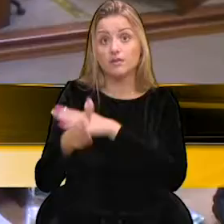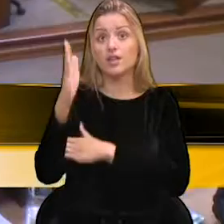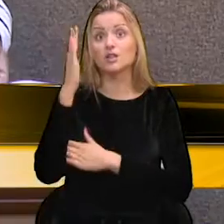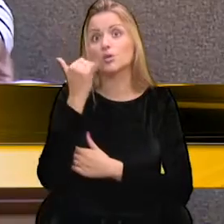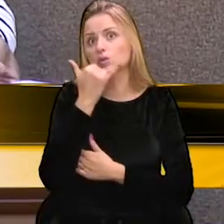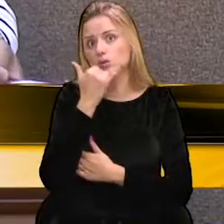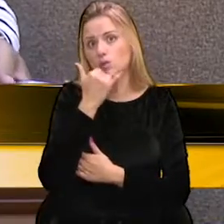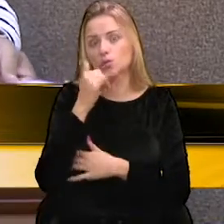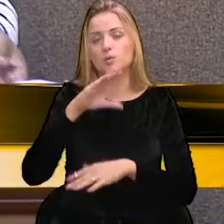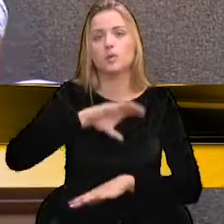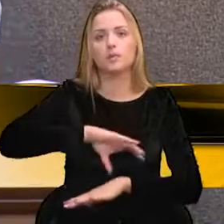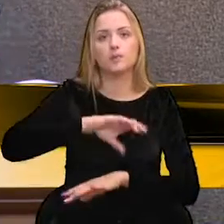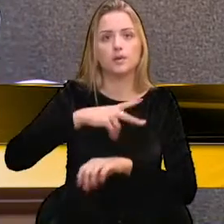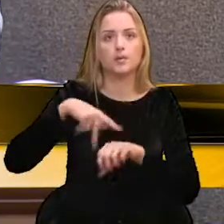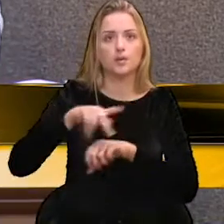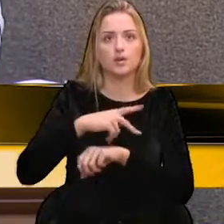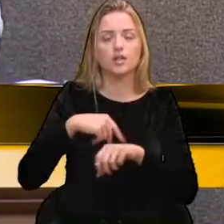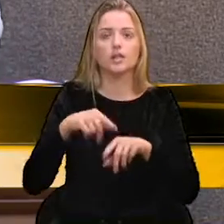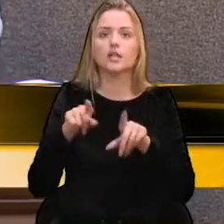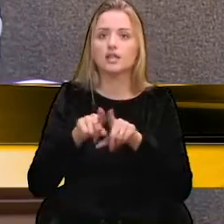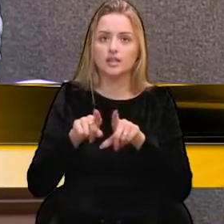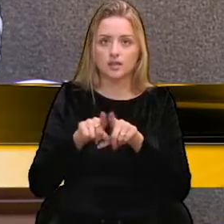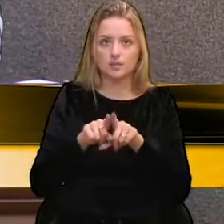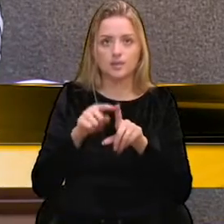Mas agradecer também nessa sua viagem,